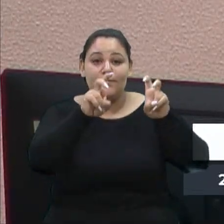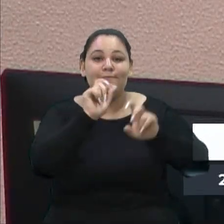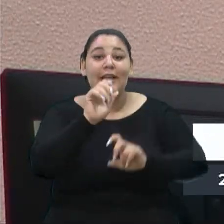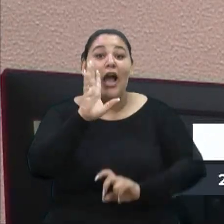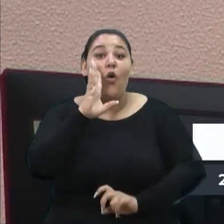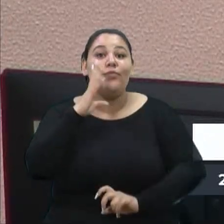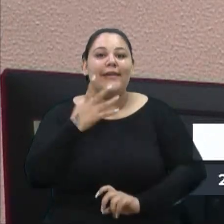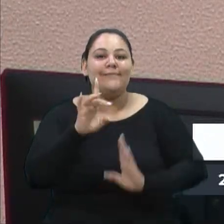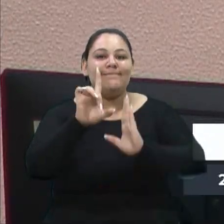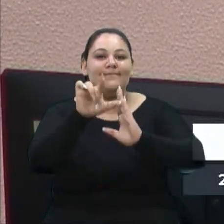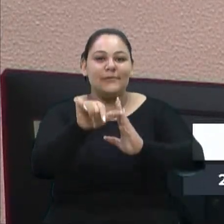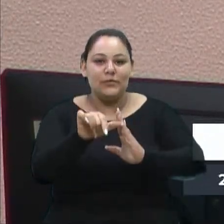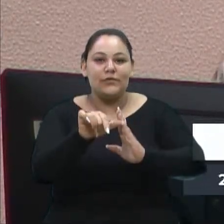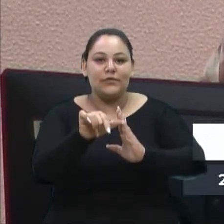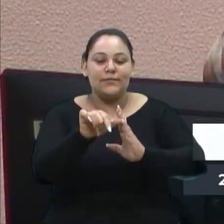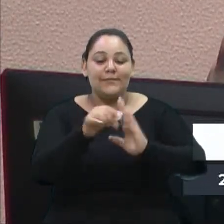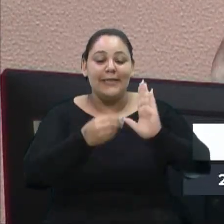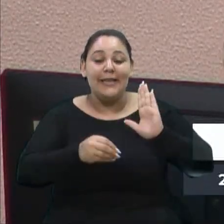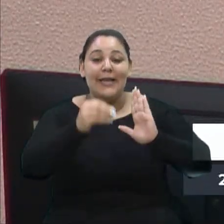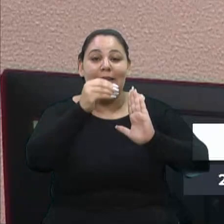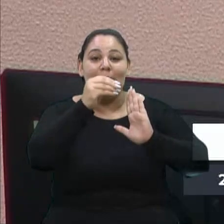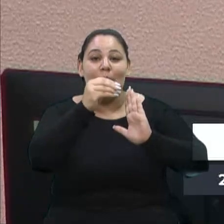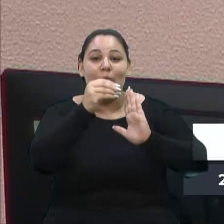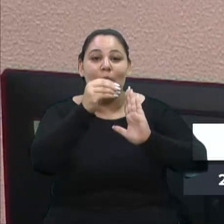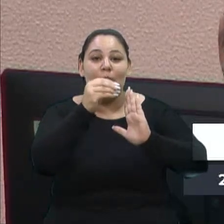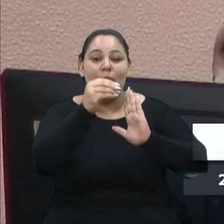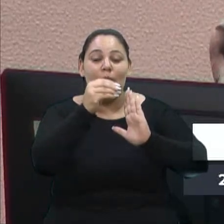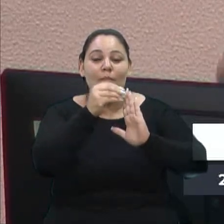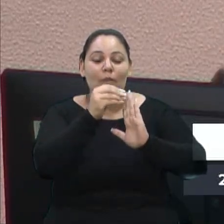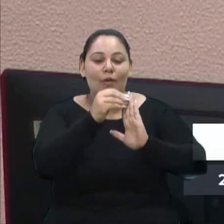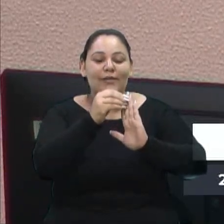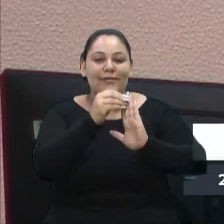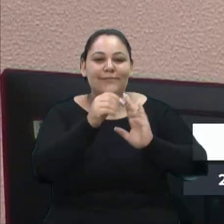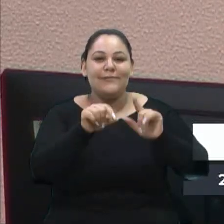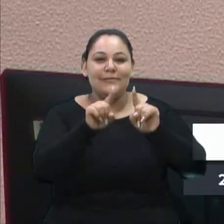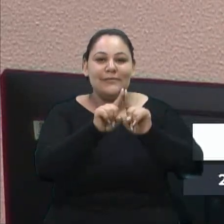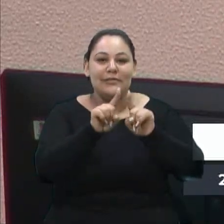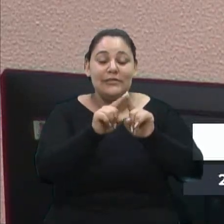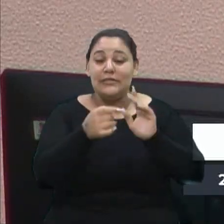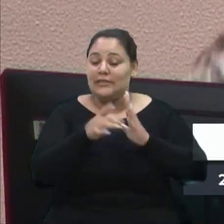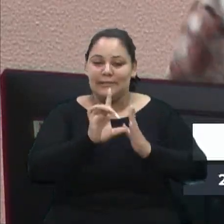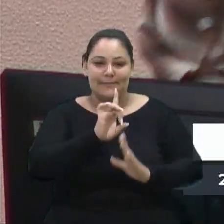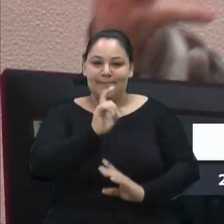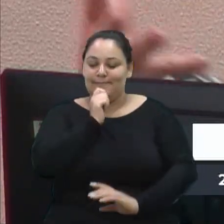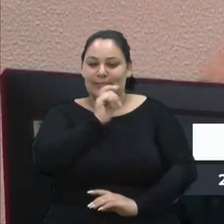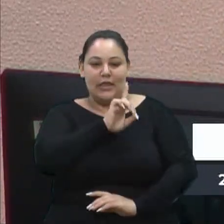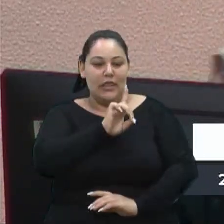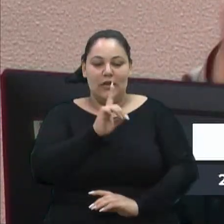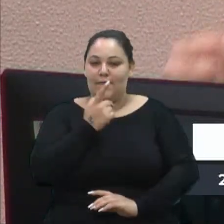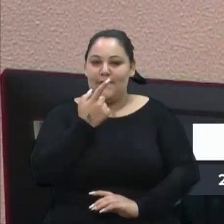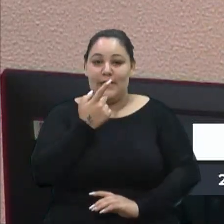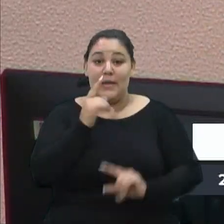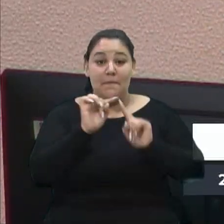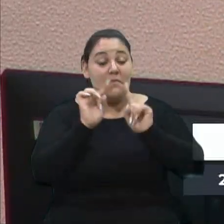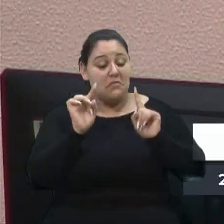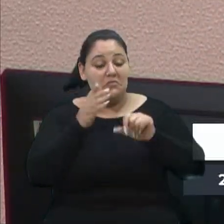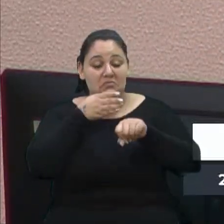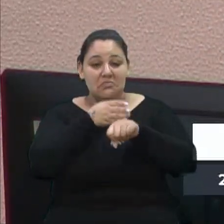de tudo isso. E ele coloca uma questão que eu não havia colocado, mas faz parte